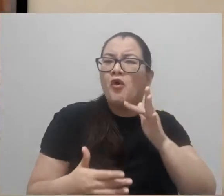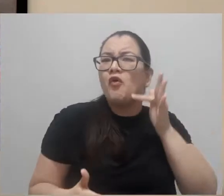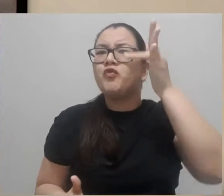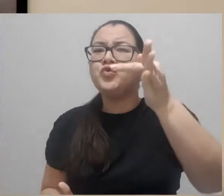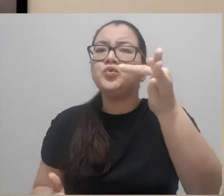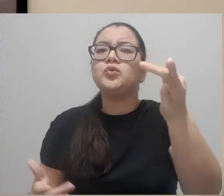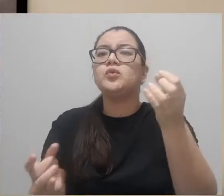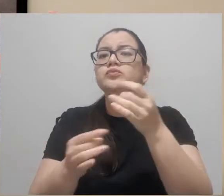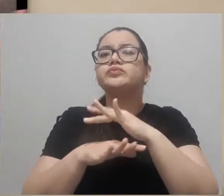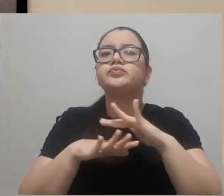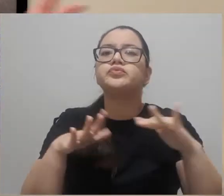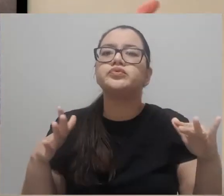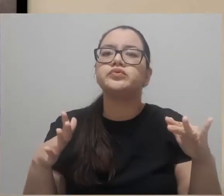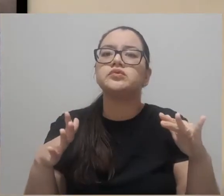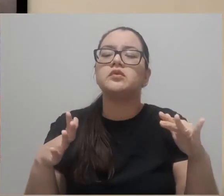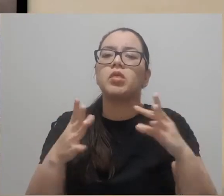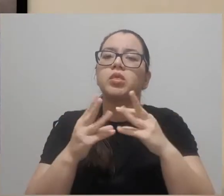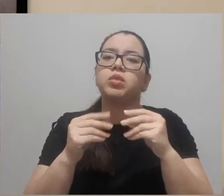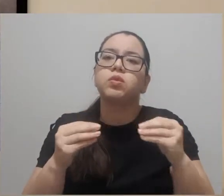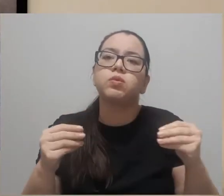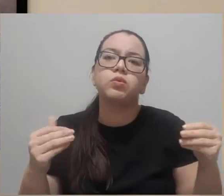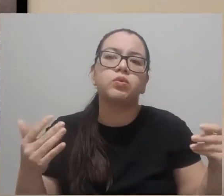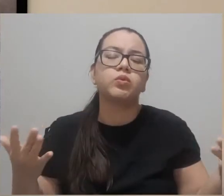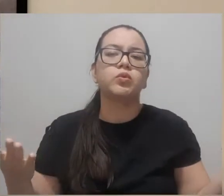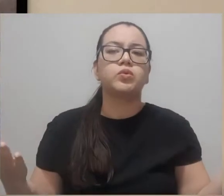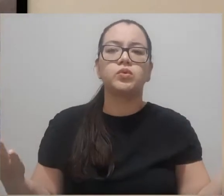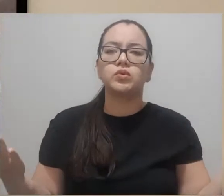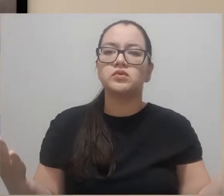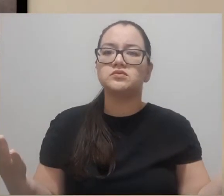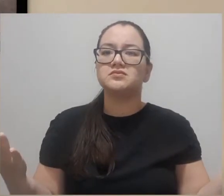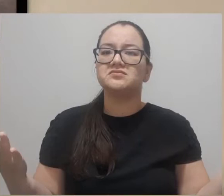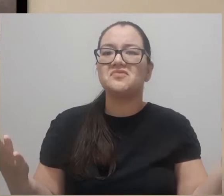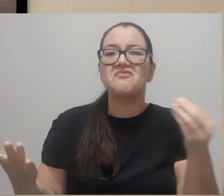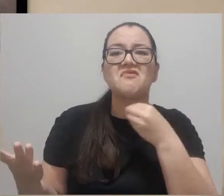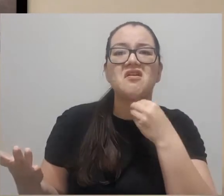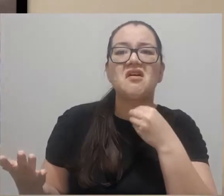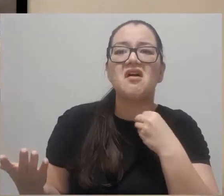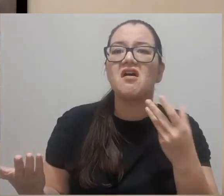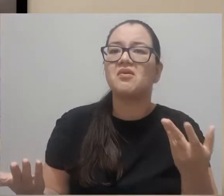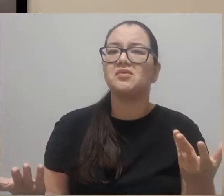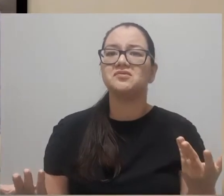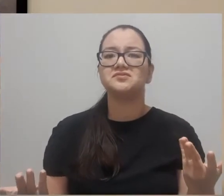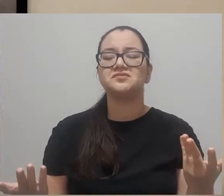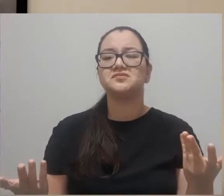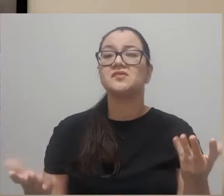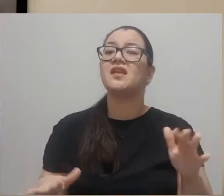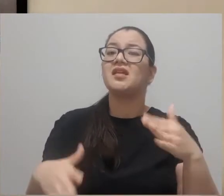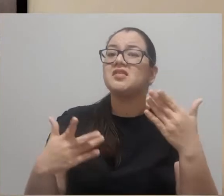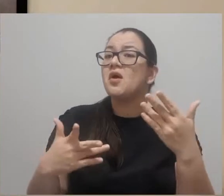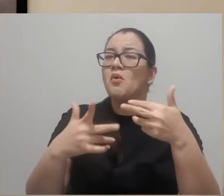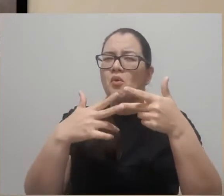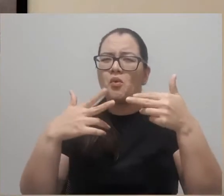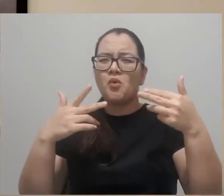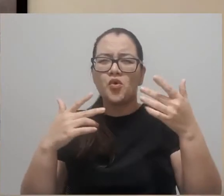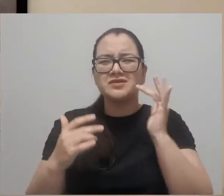longo de décadas, se dissipa. Então as riquezas terrenas, os tesouros dessa terra, eles